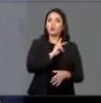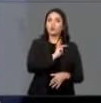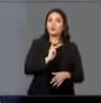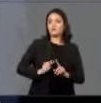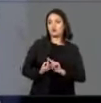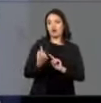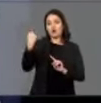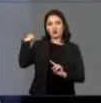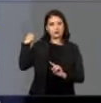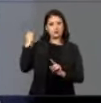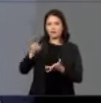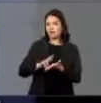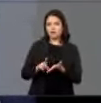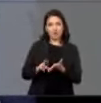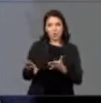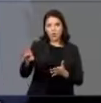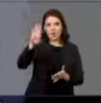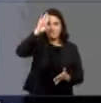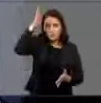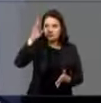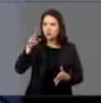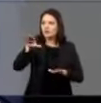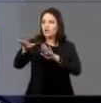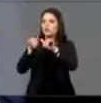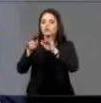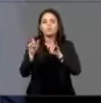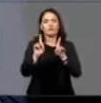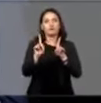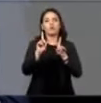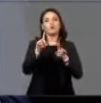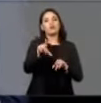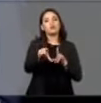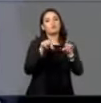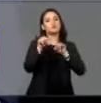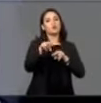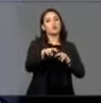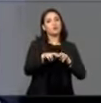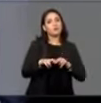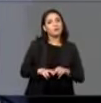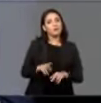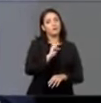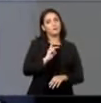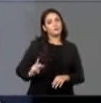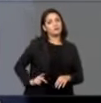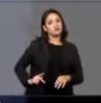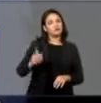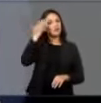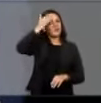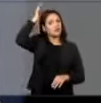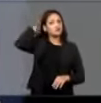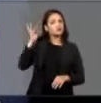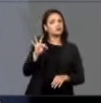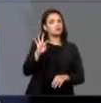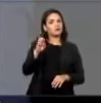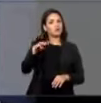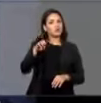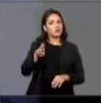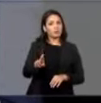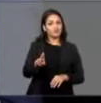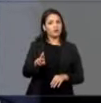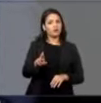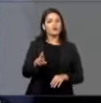são conselheiros que foram escolhidos pelo presidente Michel Temer. Esses conselheiros têm